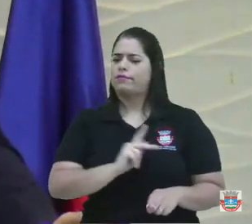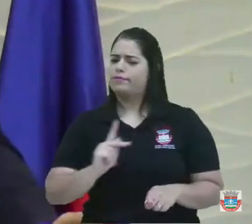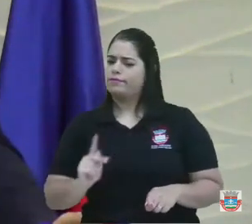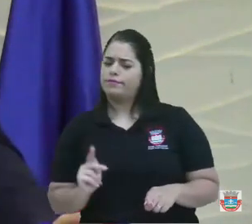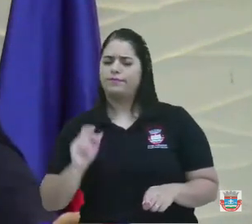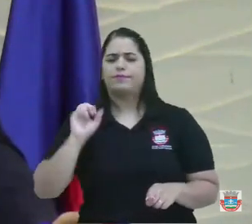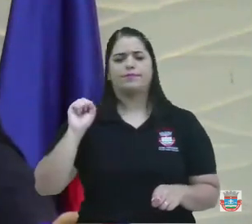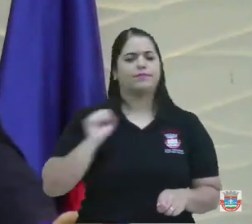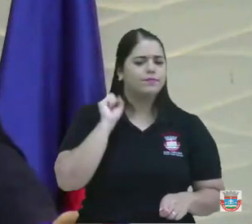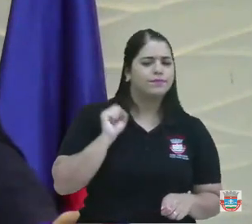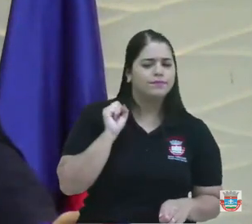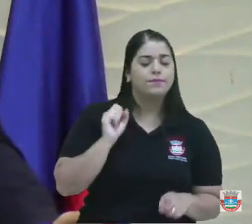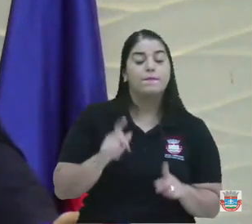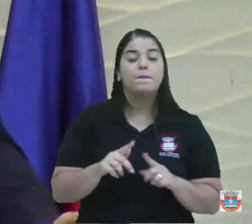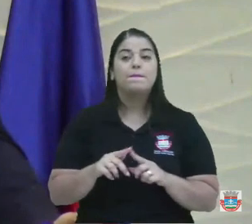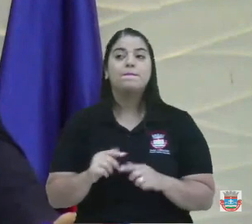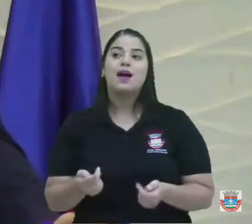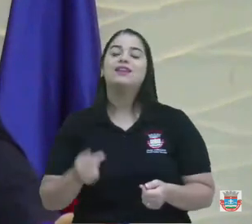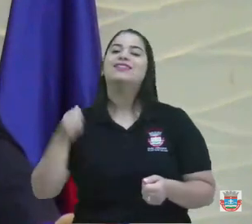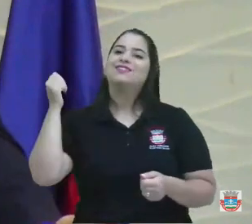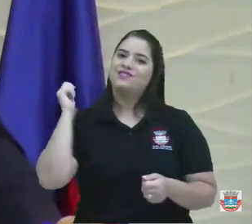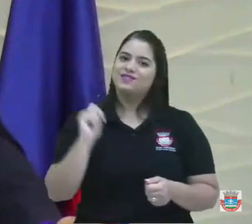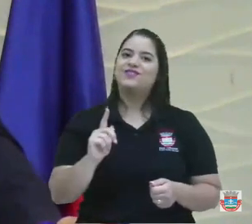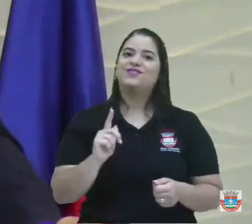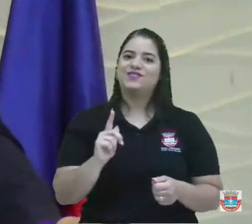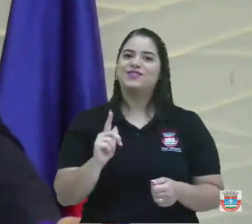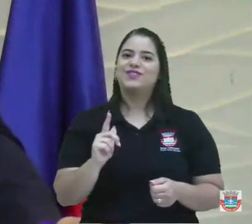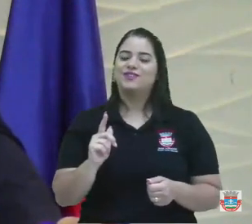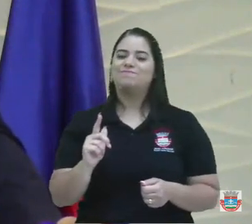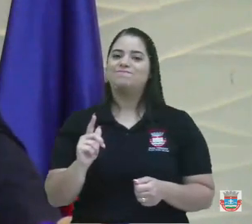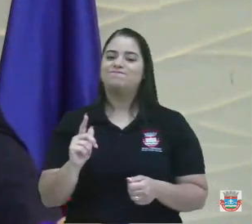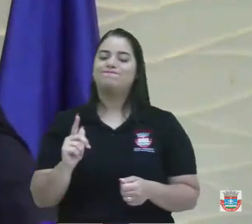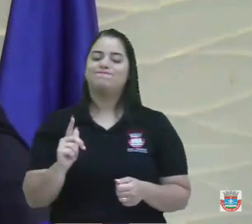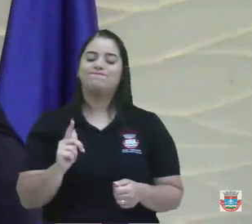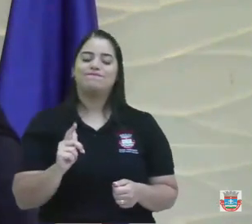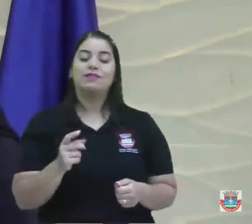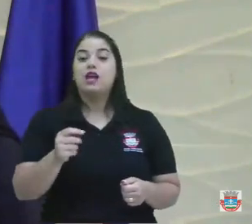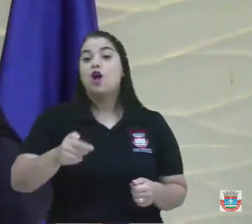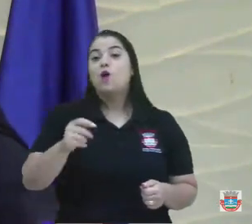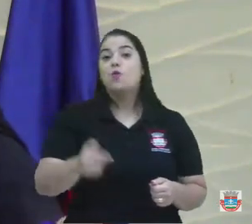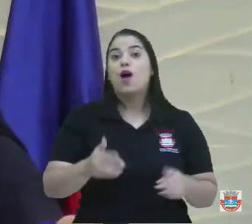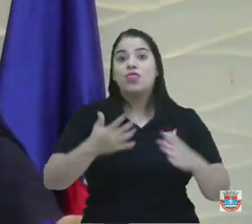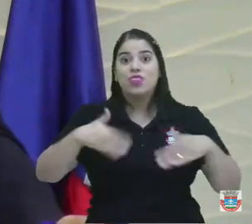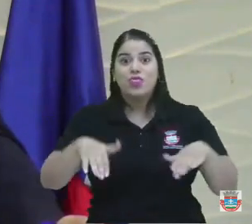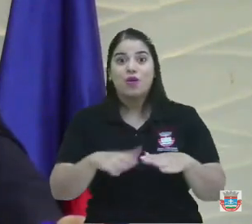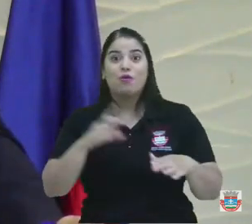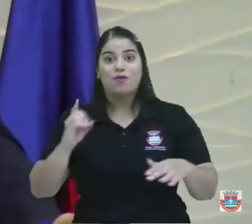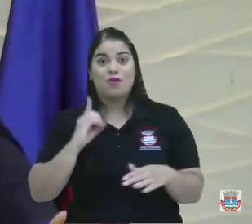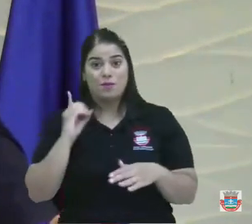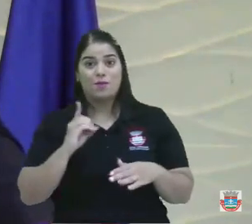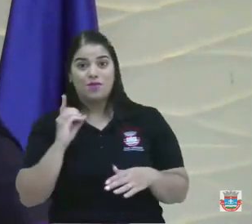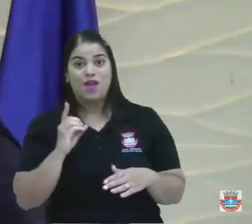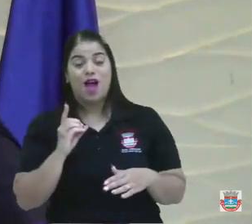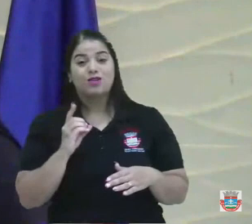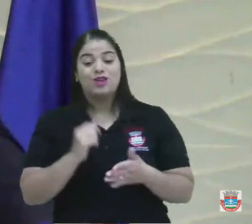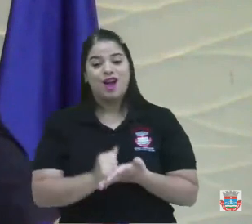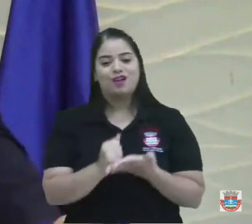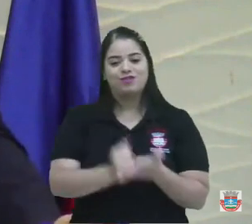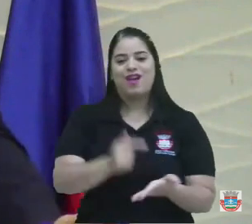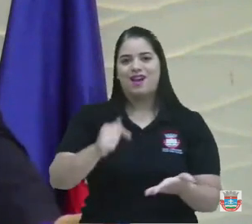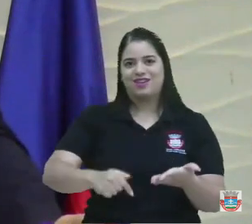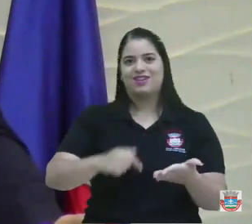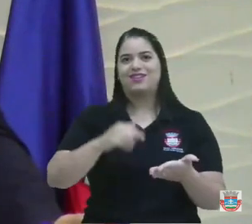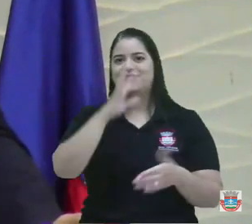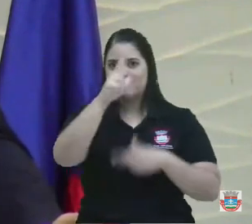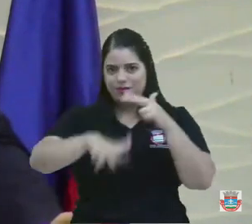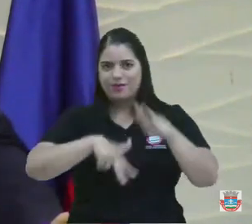senador, e graças a Deus conseguimos aí eleger, né, quase todos os deputados que foram apoiados aqui em nosso